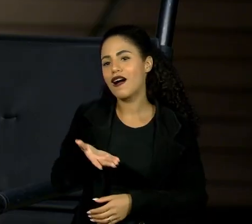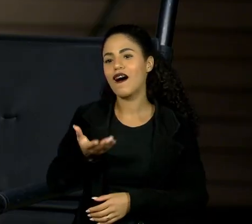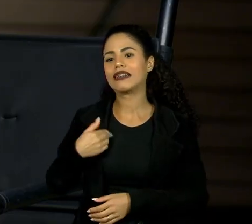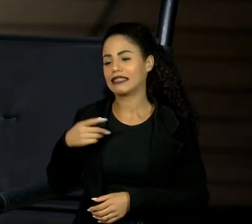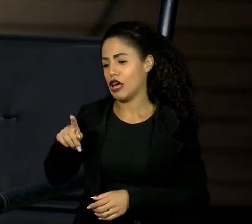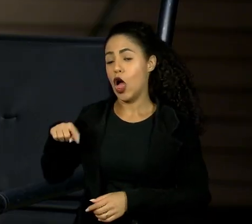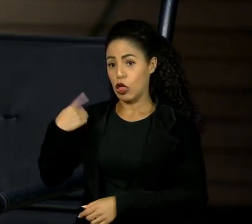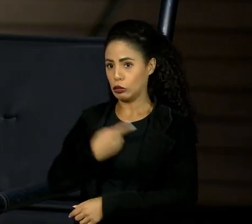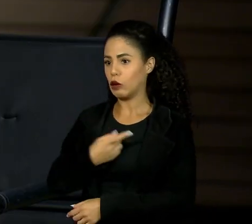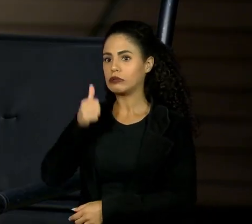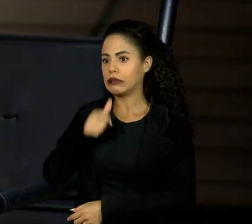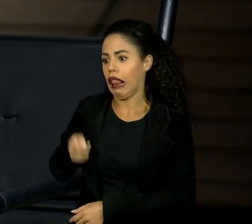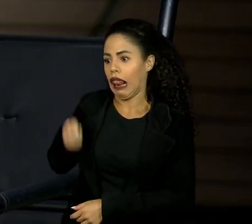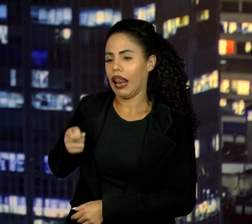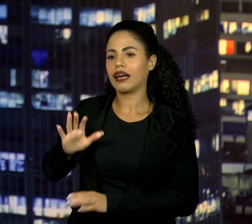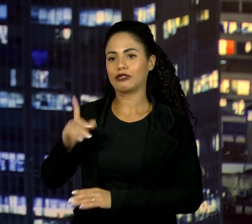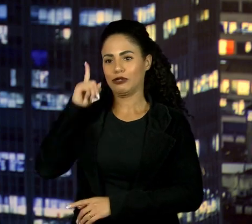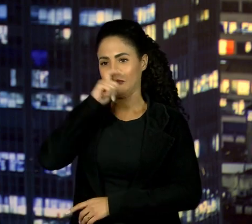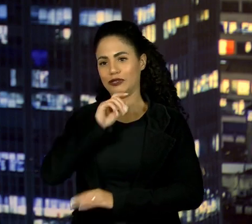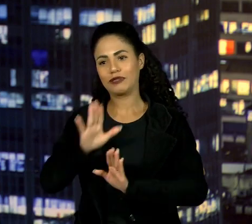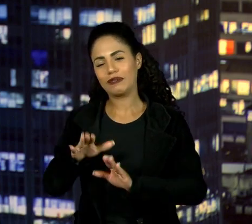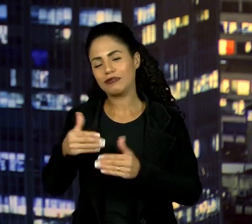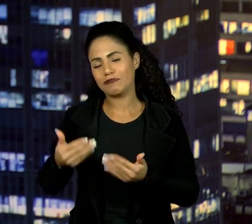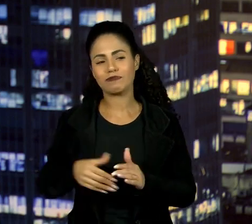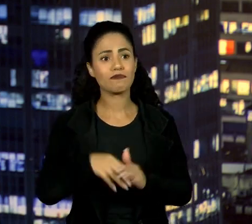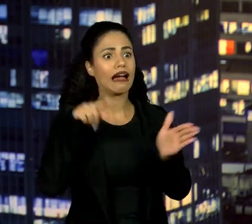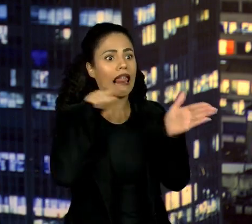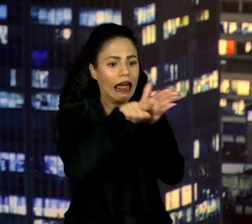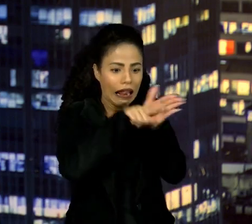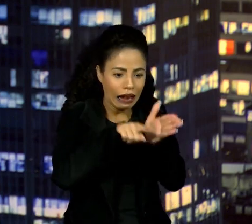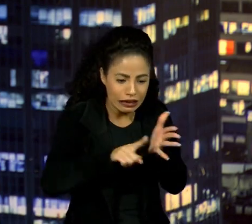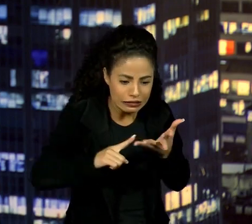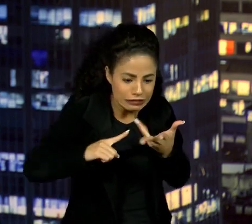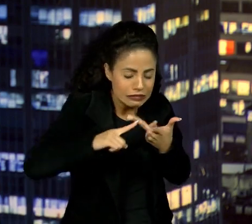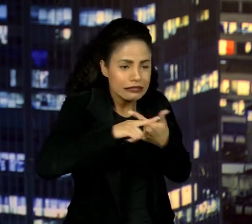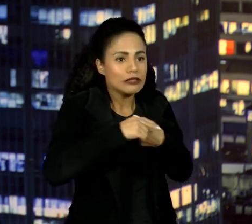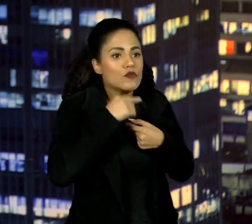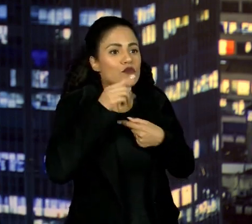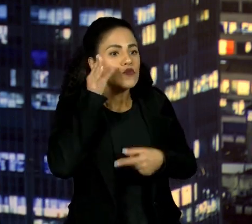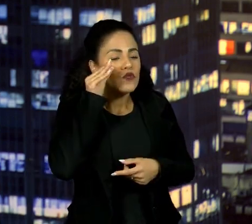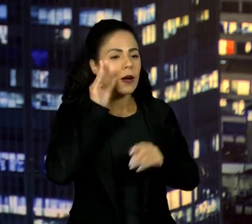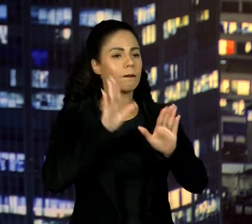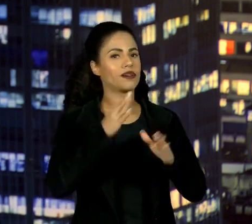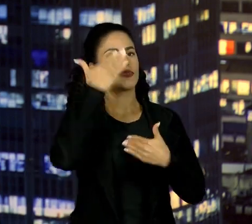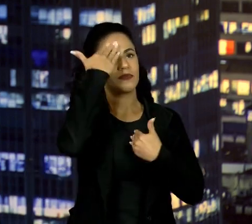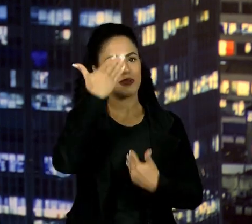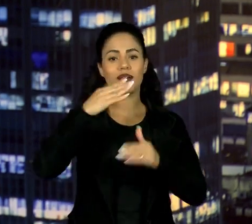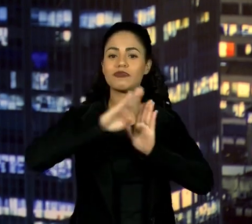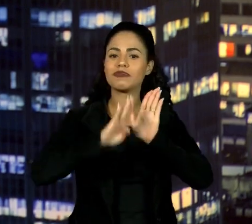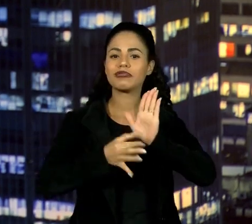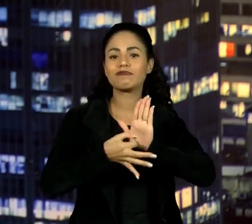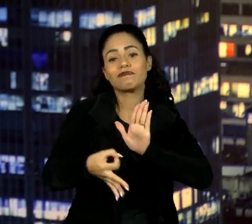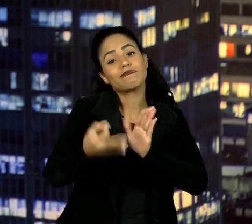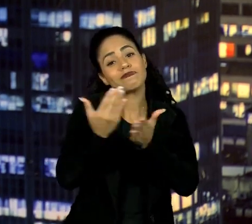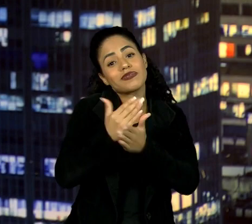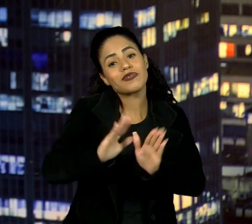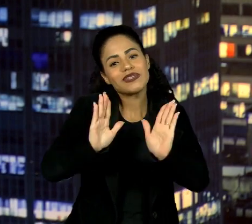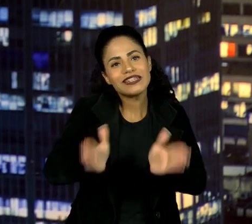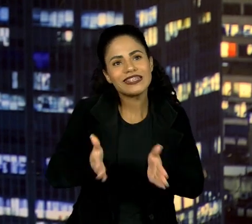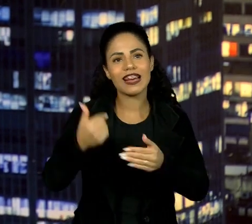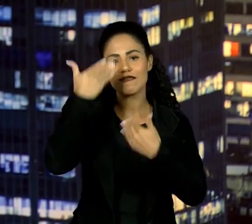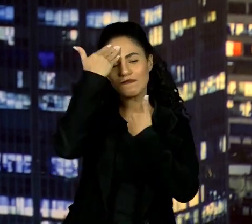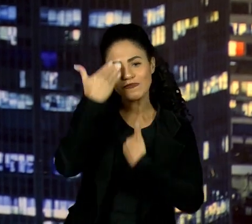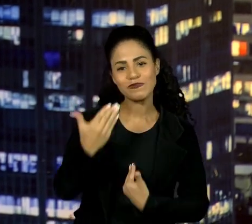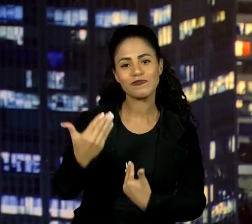justa conosco, mulher. Bom, eu tinha muitas perguntas. Muito obrigada pela presença de vocês, né? A opinião, infelizmente, fica por aqui. Eu queria